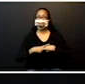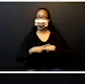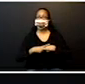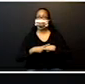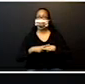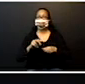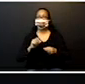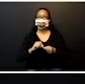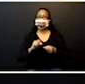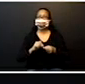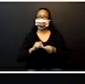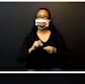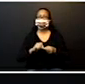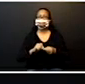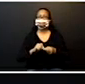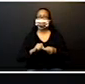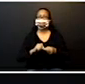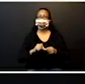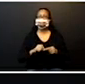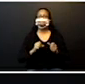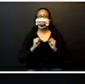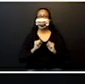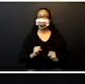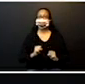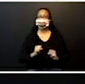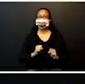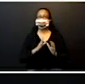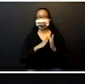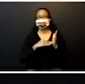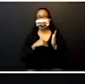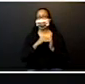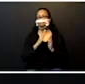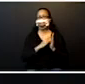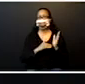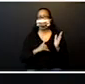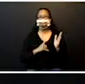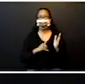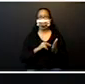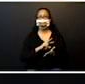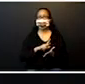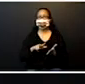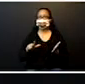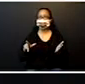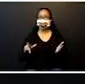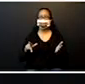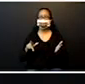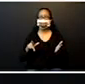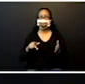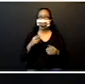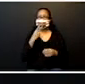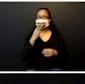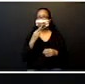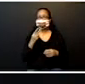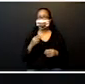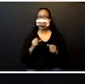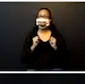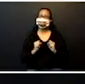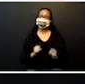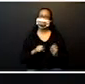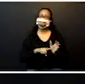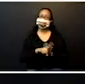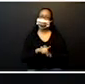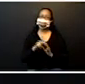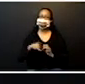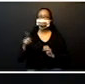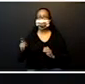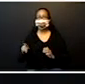Então, você pode pintar. Como o exercício não diz qual a cor você deve pintar, aí você pode até perguntar para o seu professor se ele quer que você